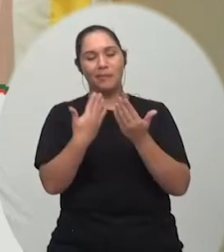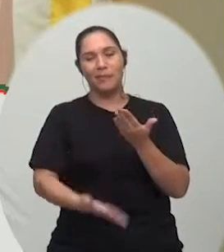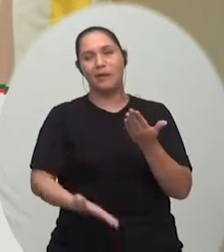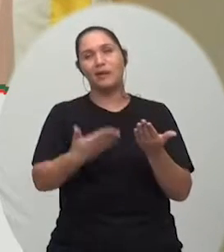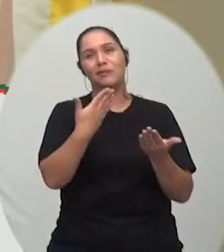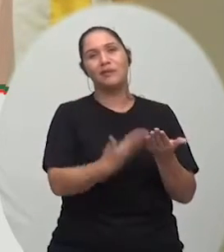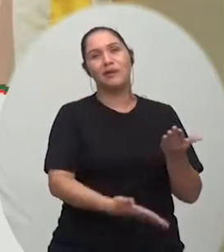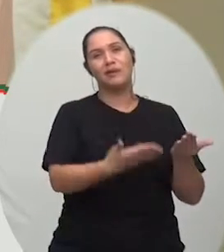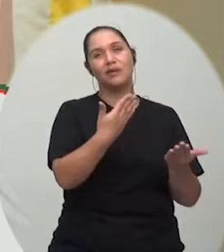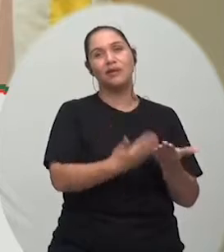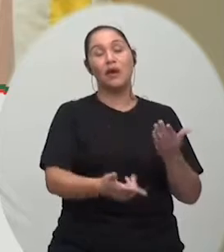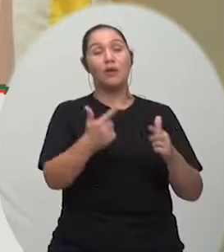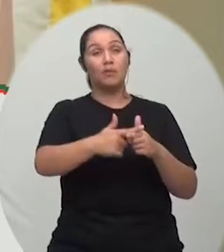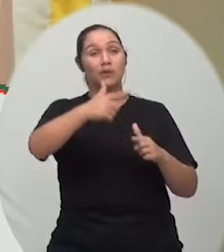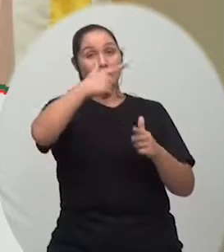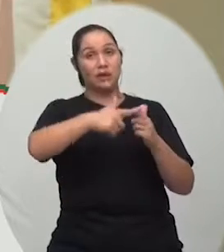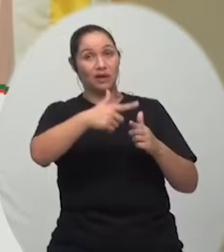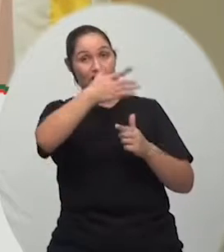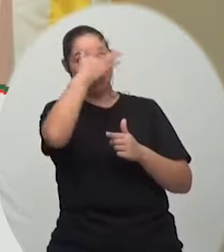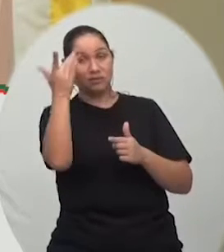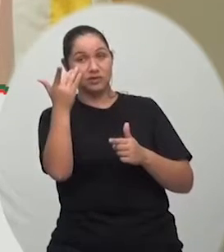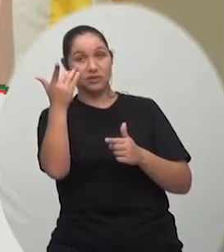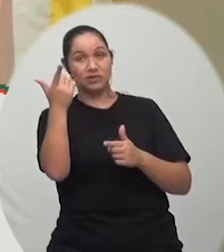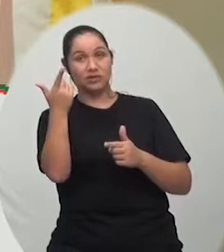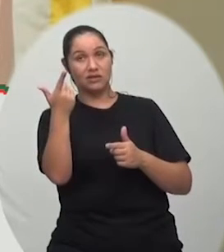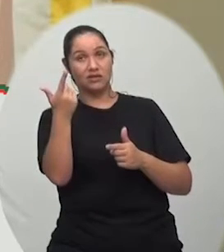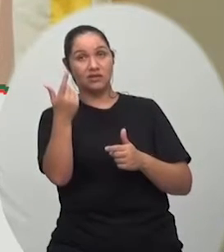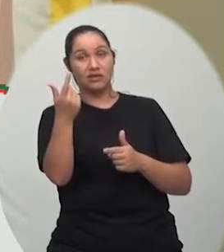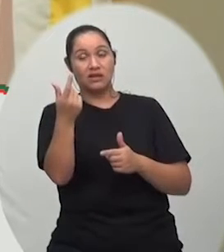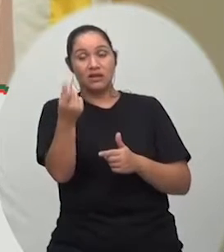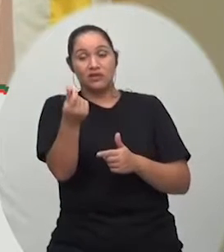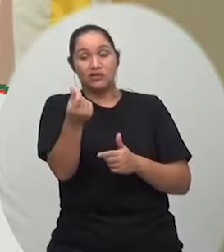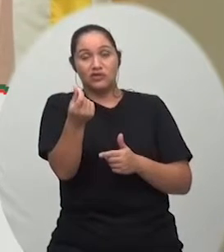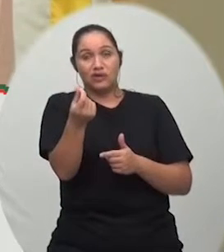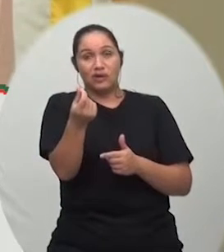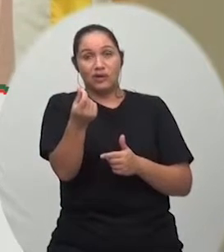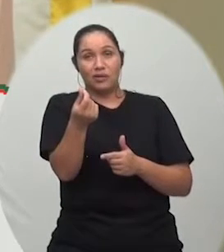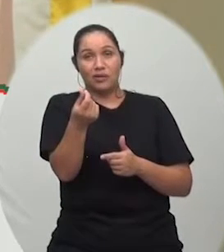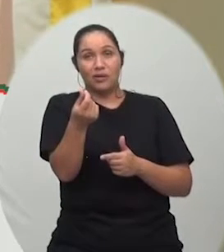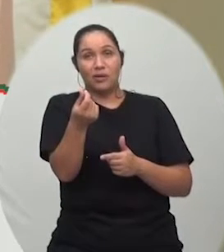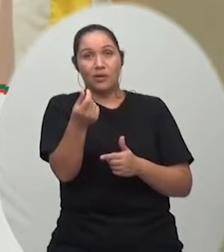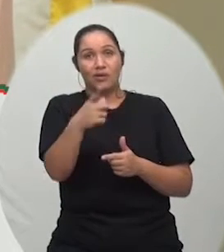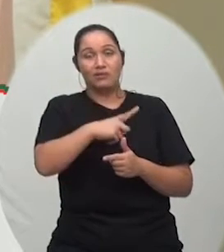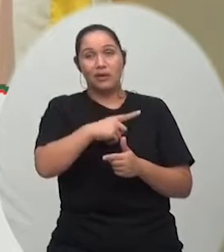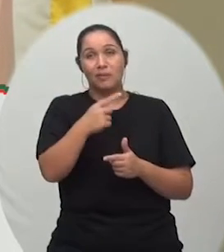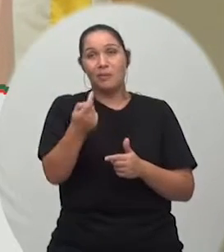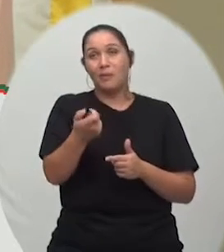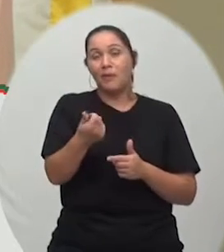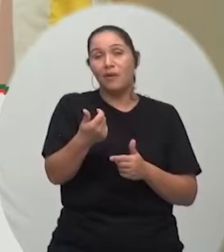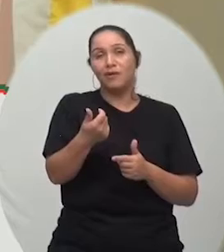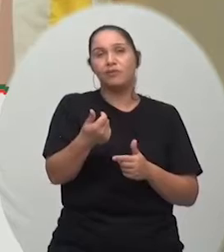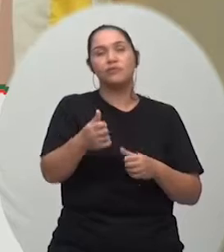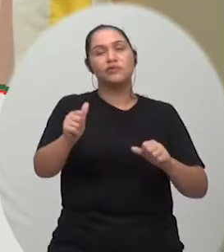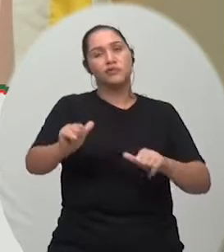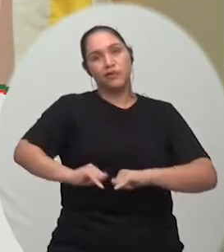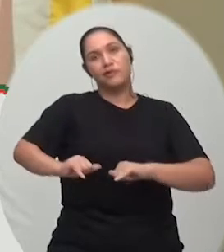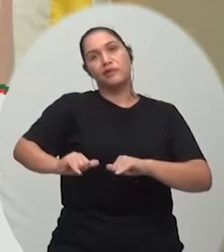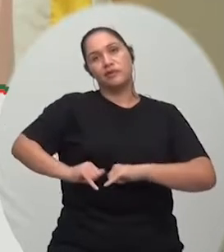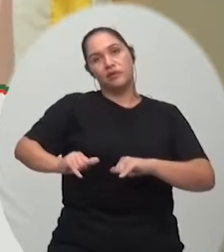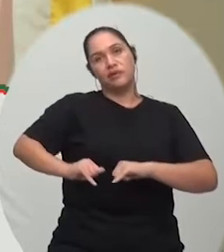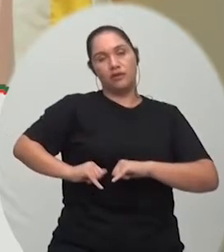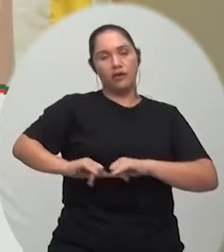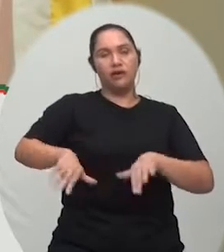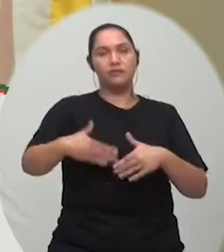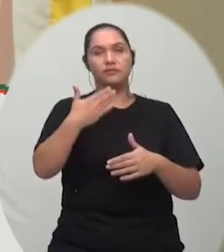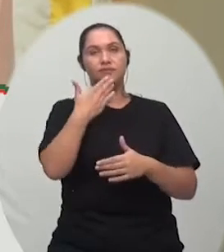que mais sofrem com essa desgraça do alagamento. Então, peço aos senhores